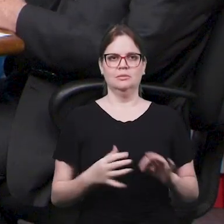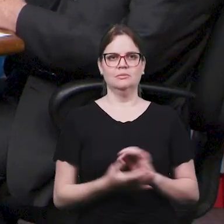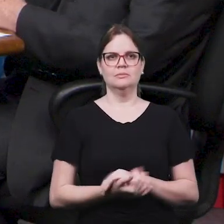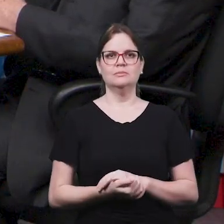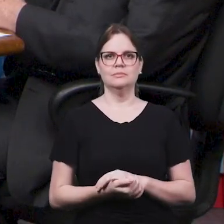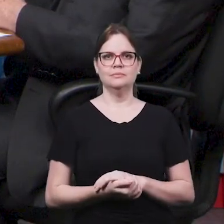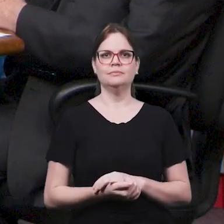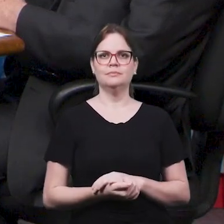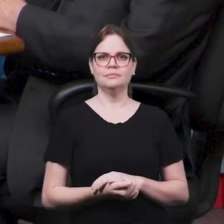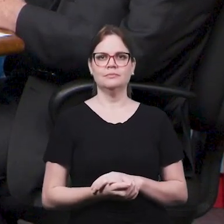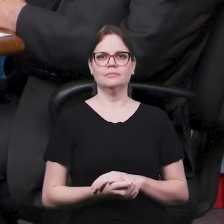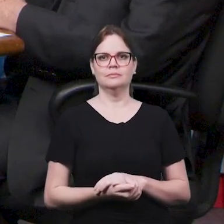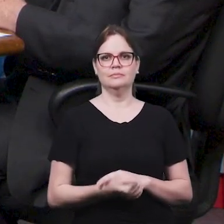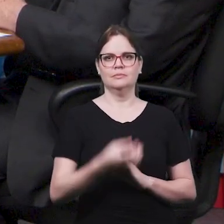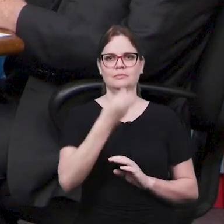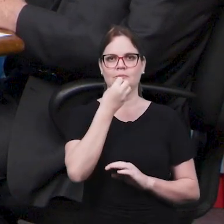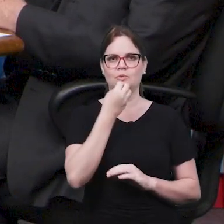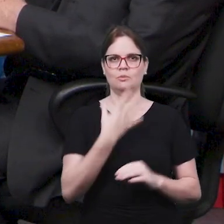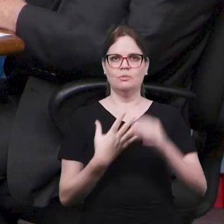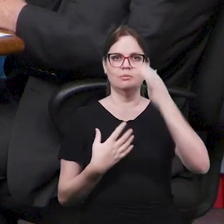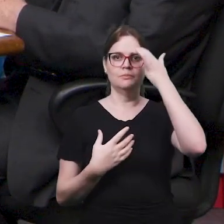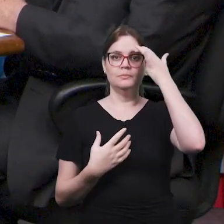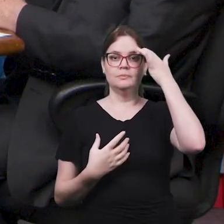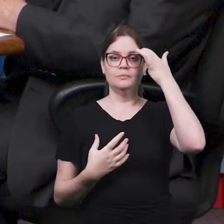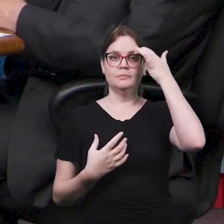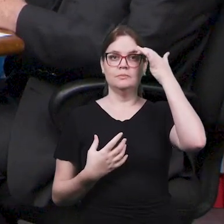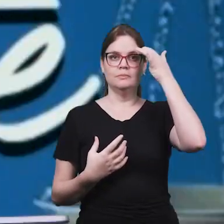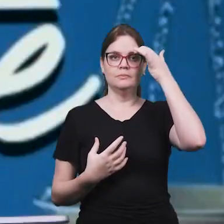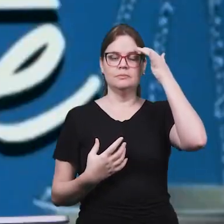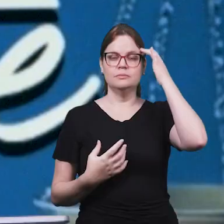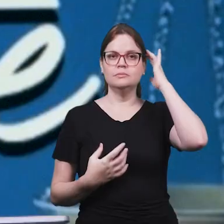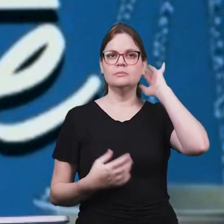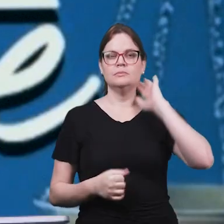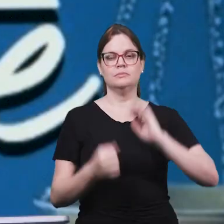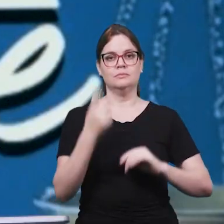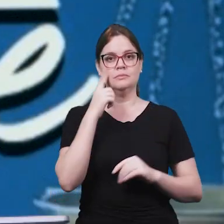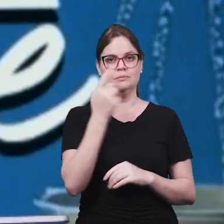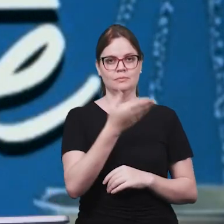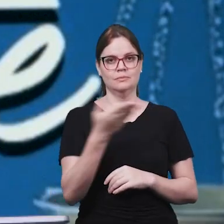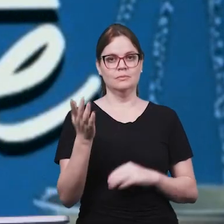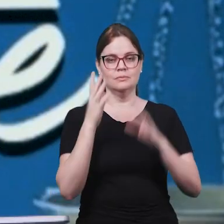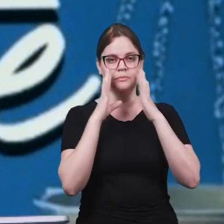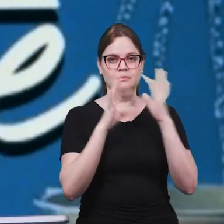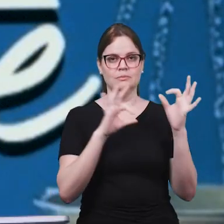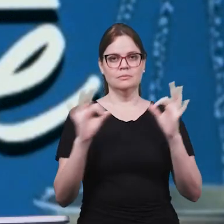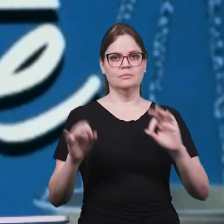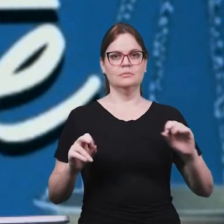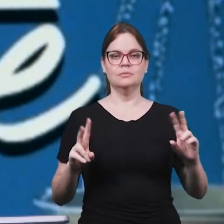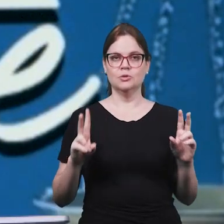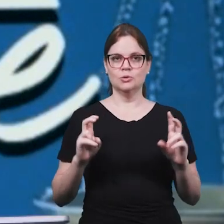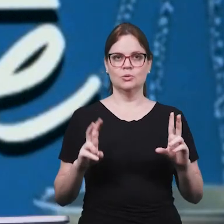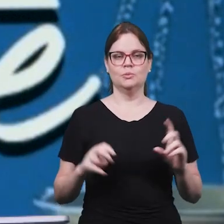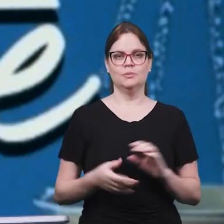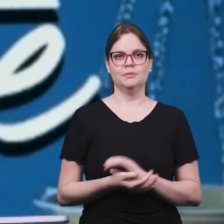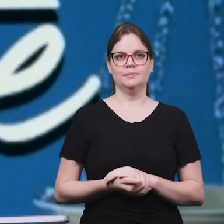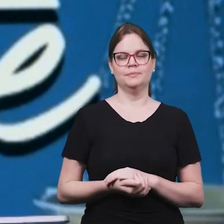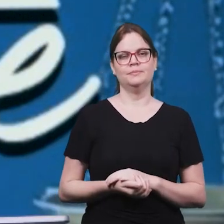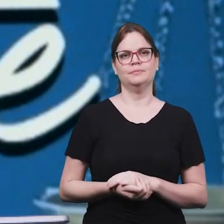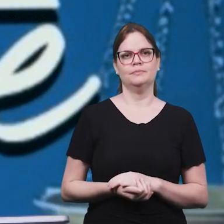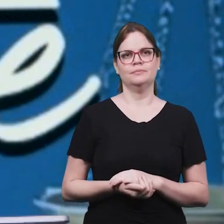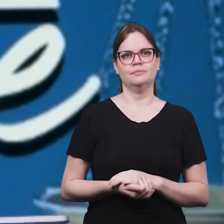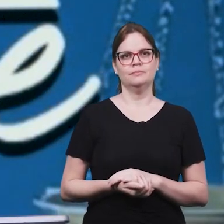né? Muito bom. Muito bem. Você está vendo, portanto, a nossa colocação relacionada